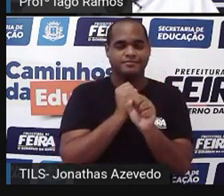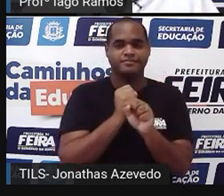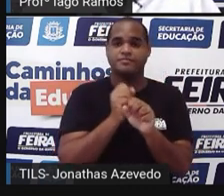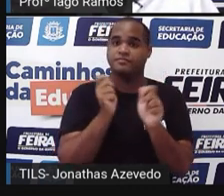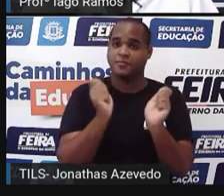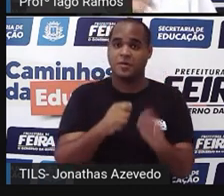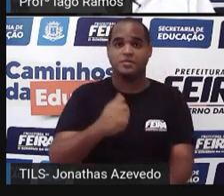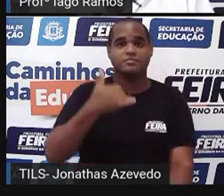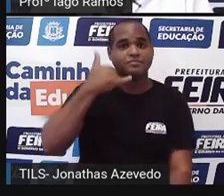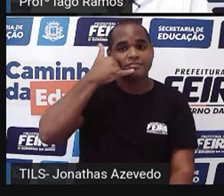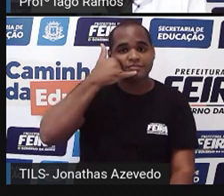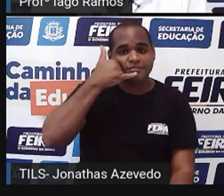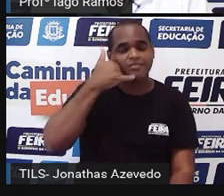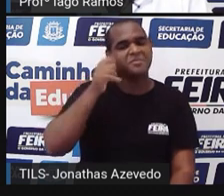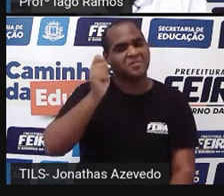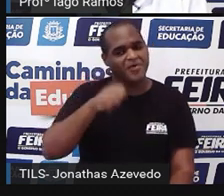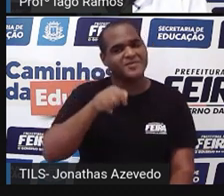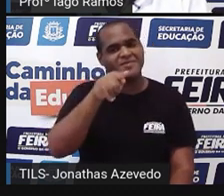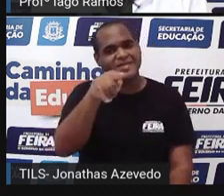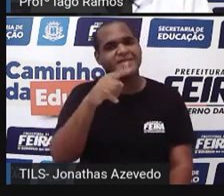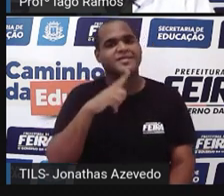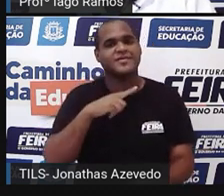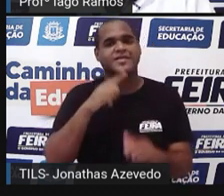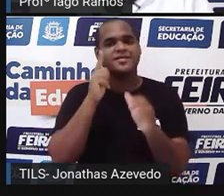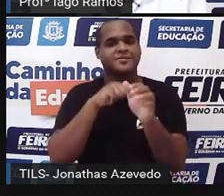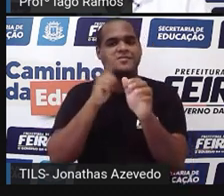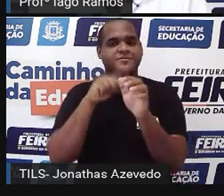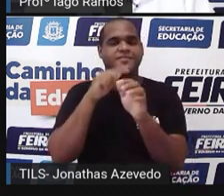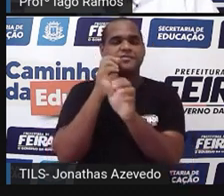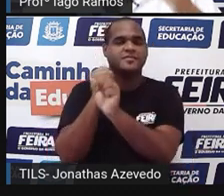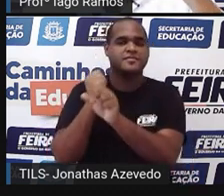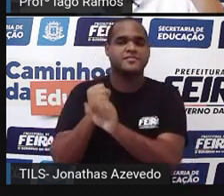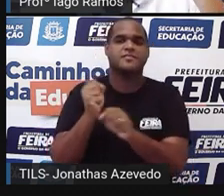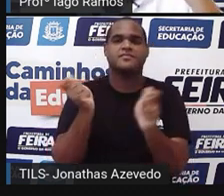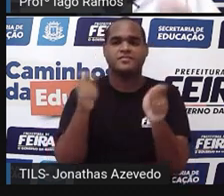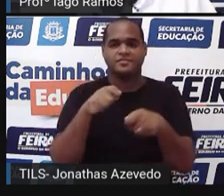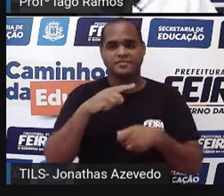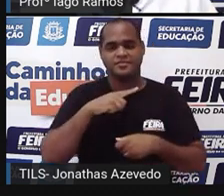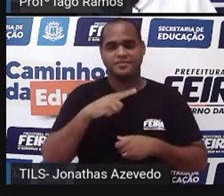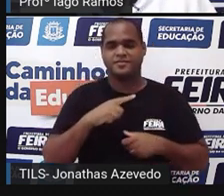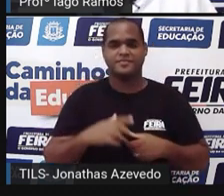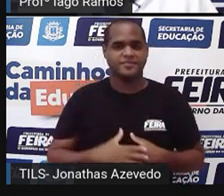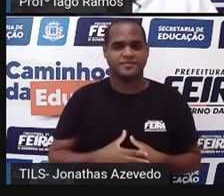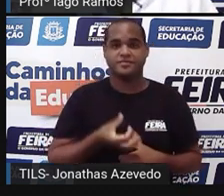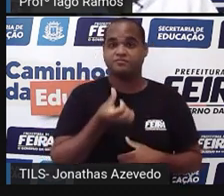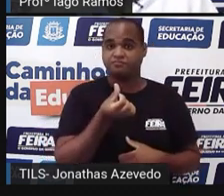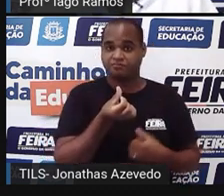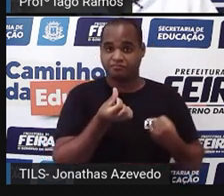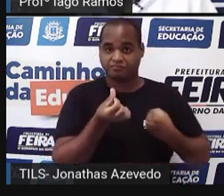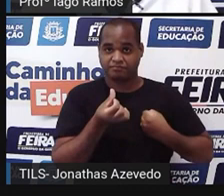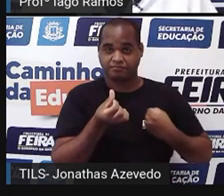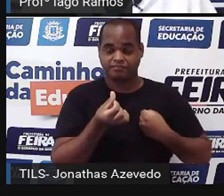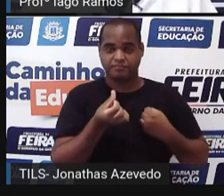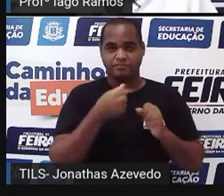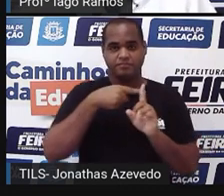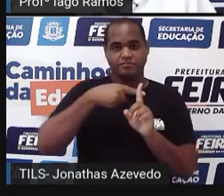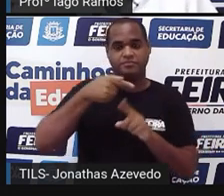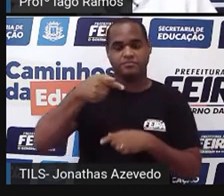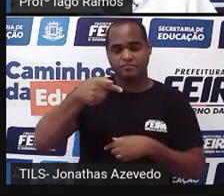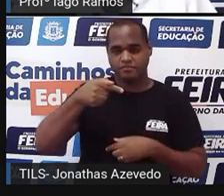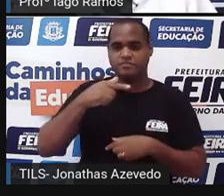ser uma calculadora de celular para fazer essa continha aí certo pega os seis soma com